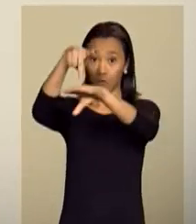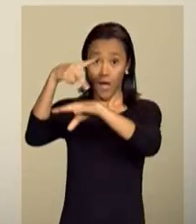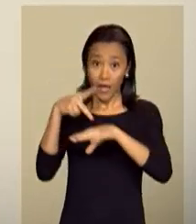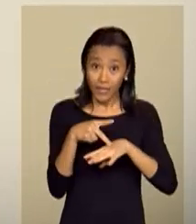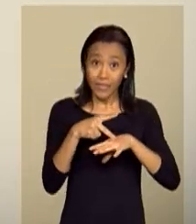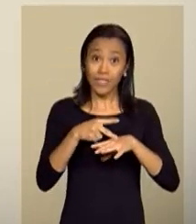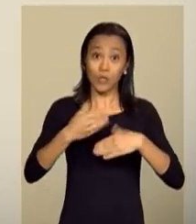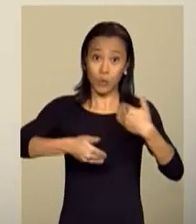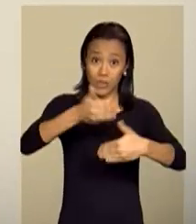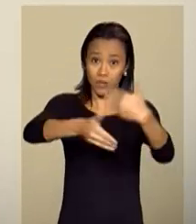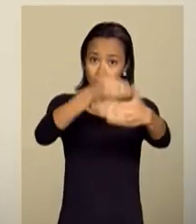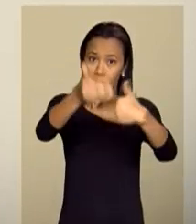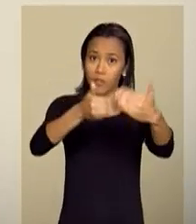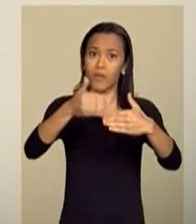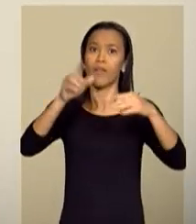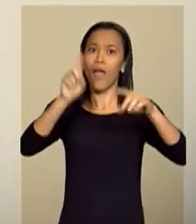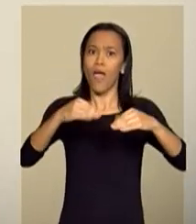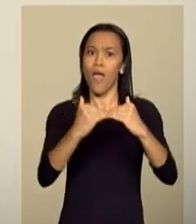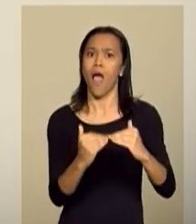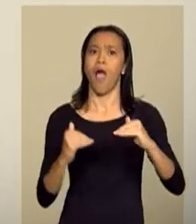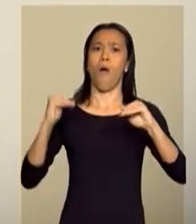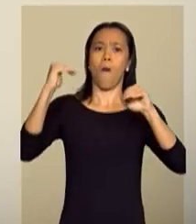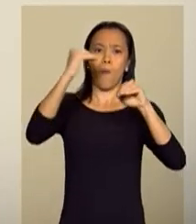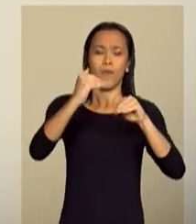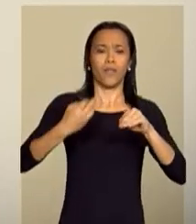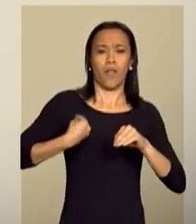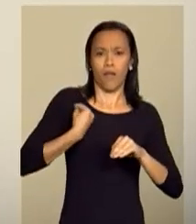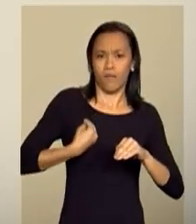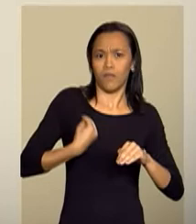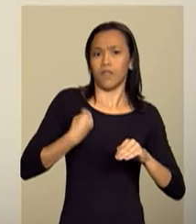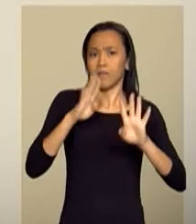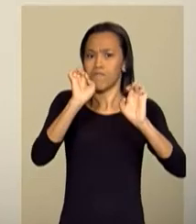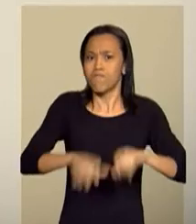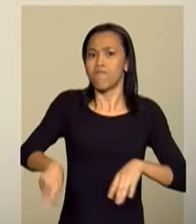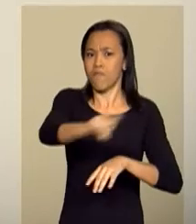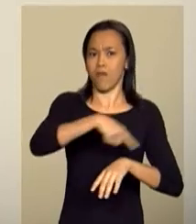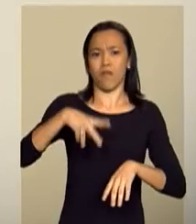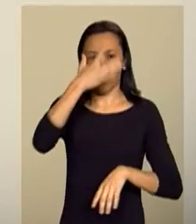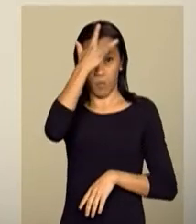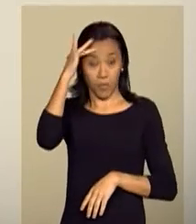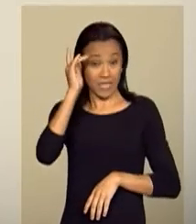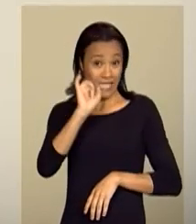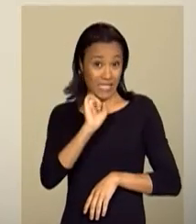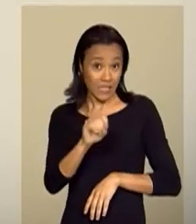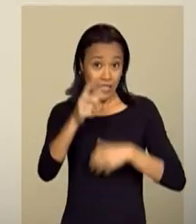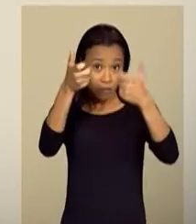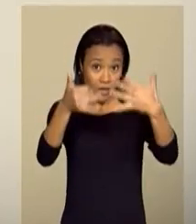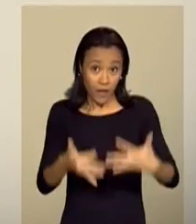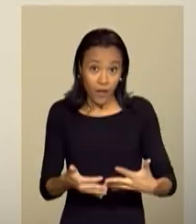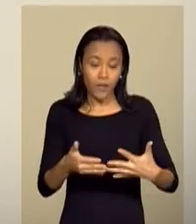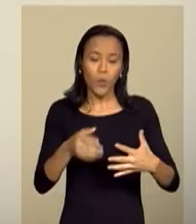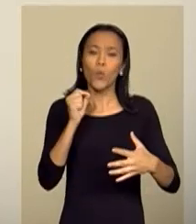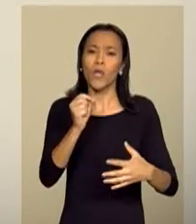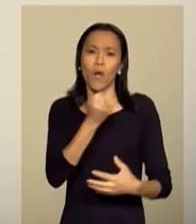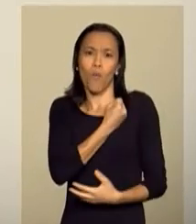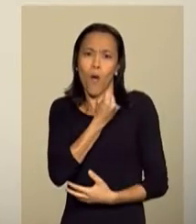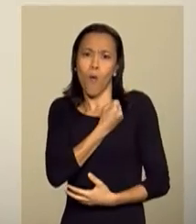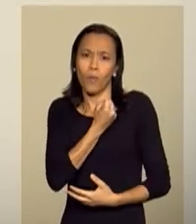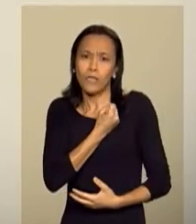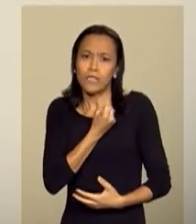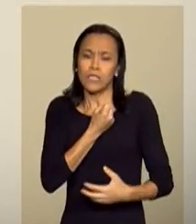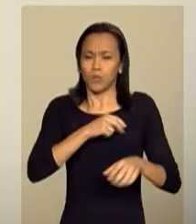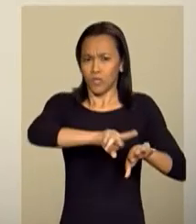crescimento eleva o nível de vida da sua população se traduzindo em um aumento e na